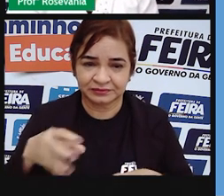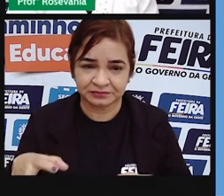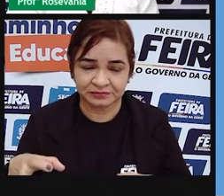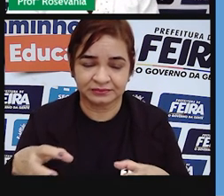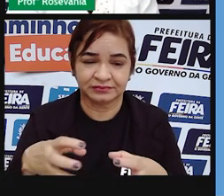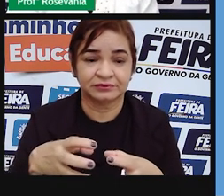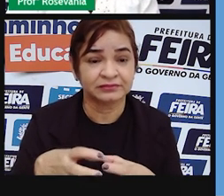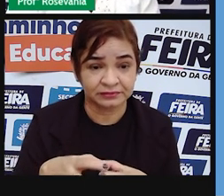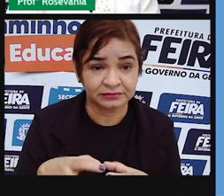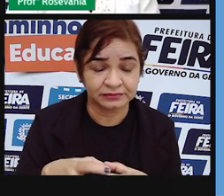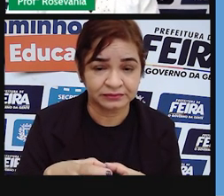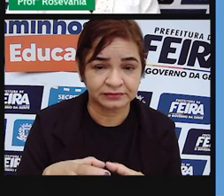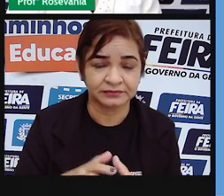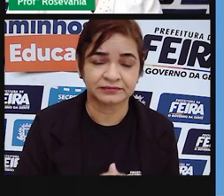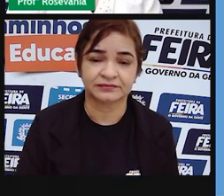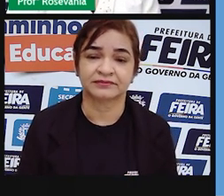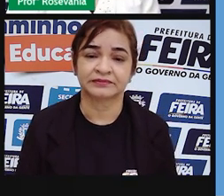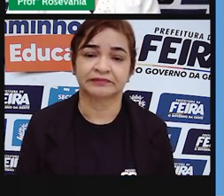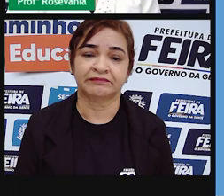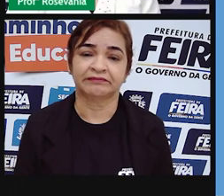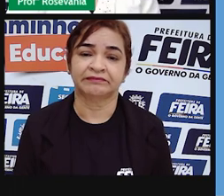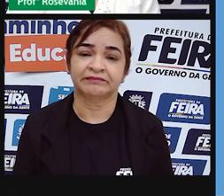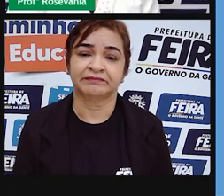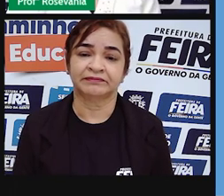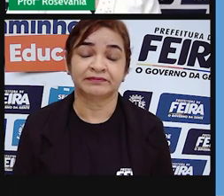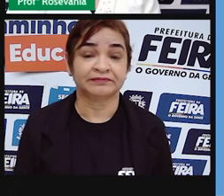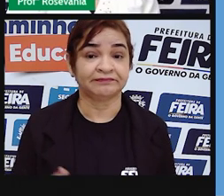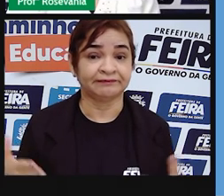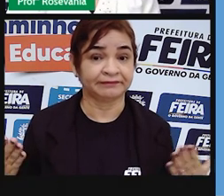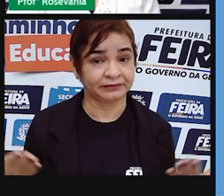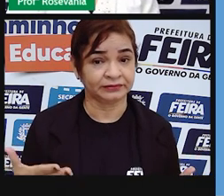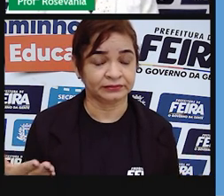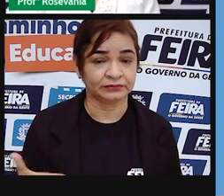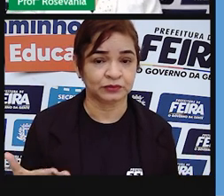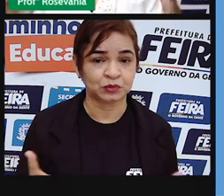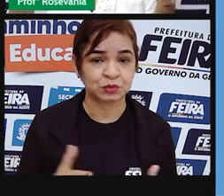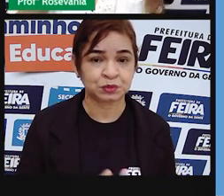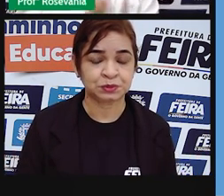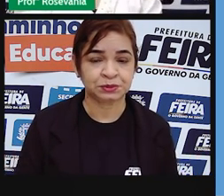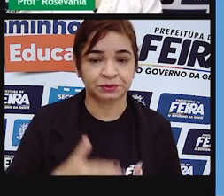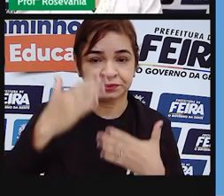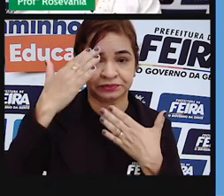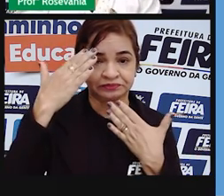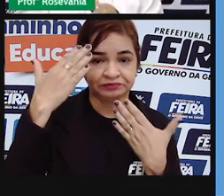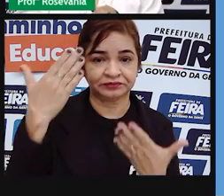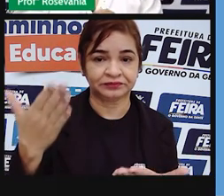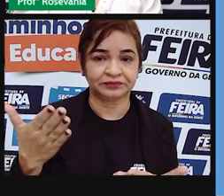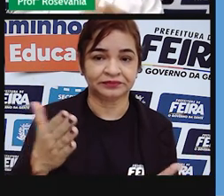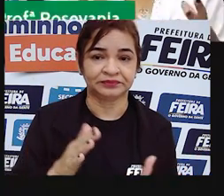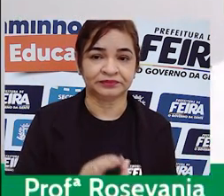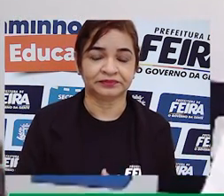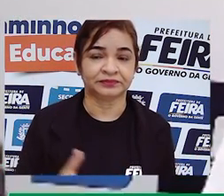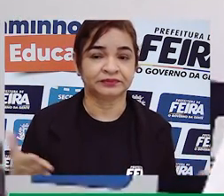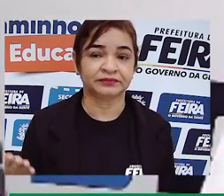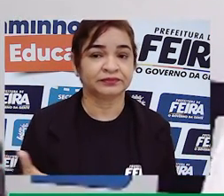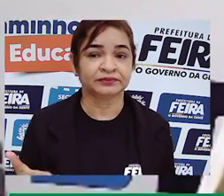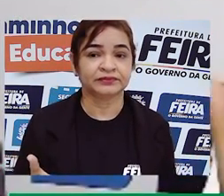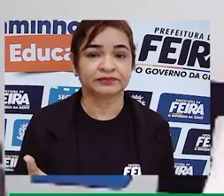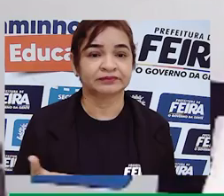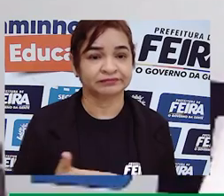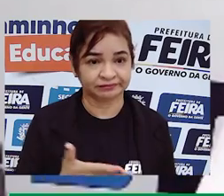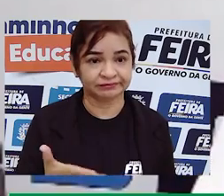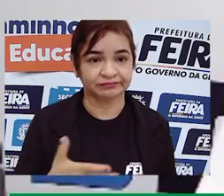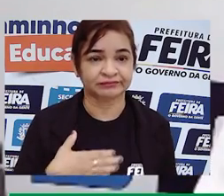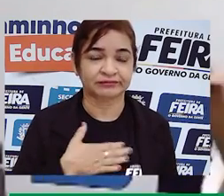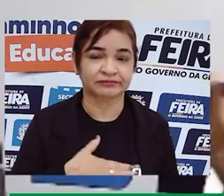né. Bom, esse foi o assunto, né, da nossa aula de hoje. Muito obrigada por vocês terem ficado aqui até agora. Espero